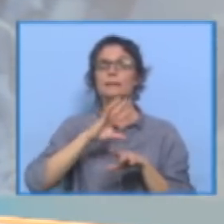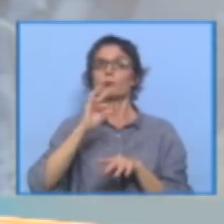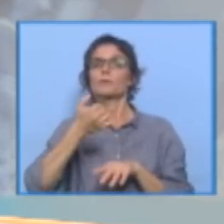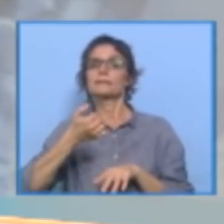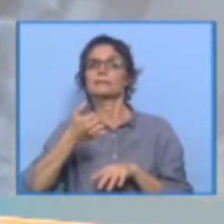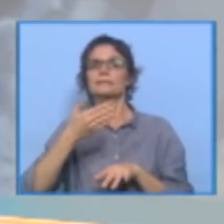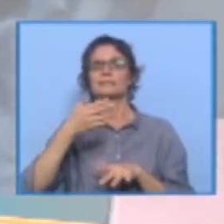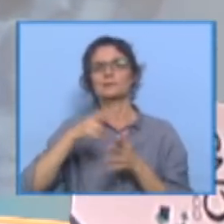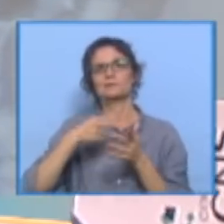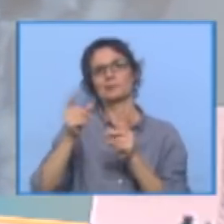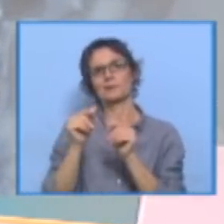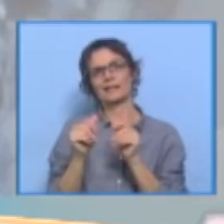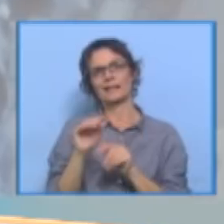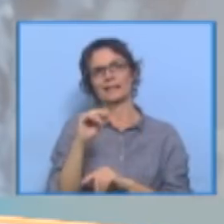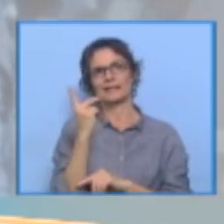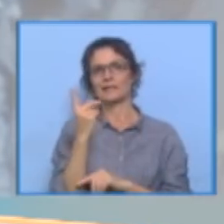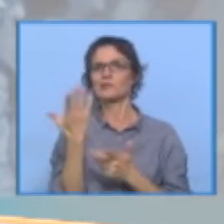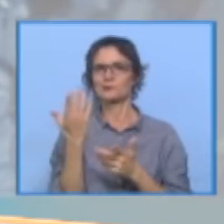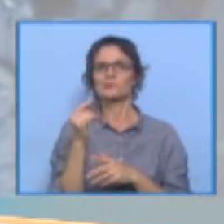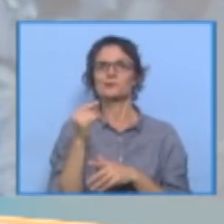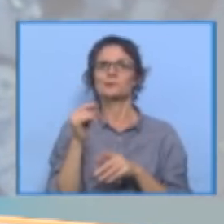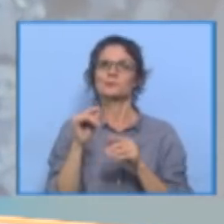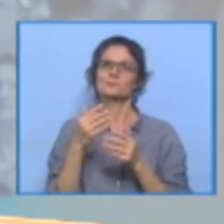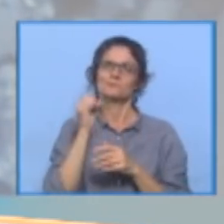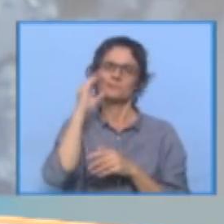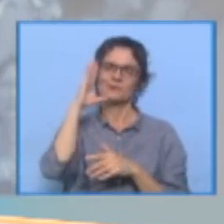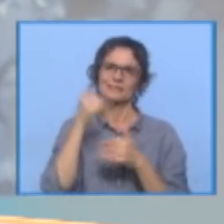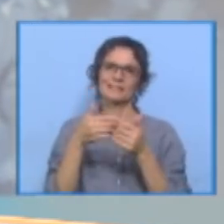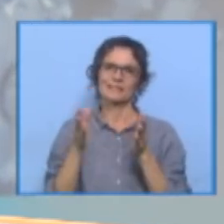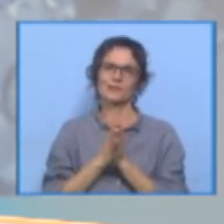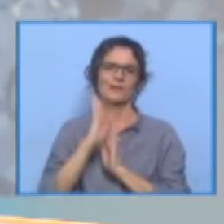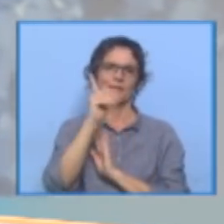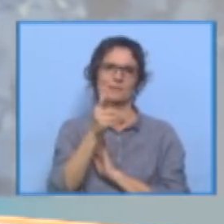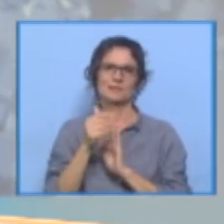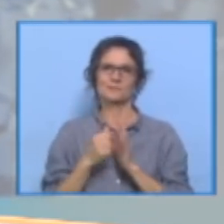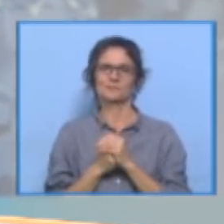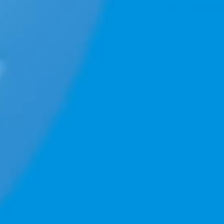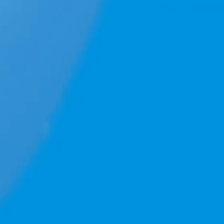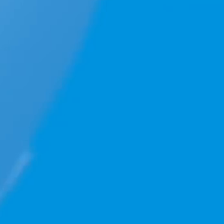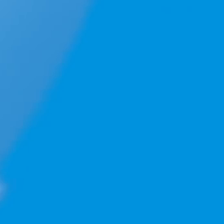1 para a nossa edição rádio. Votos de uma ótima tarde. Até amanhã, se Deus quiser.